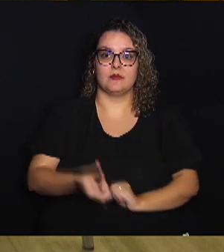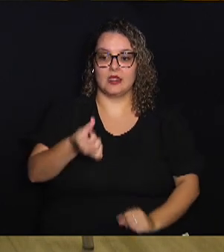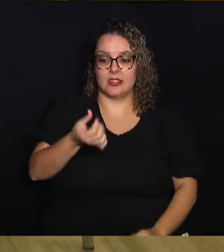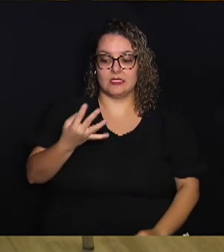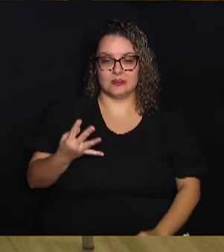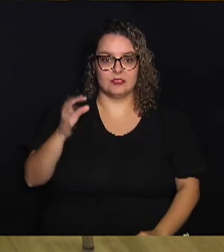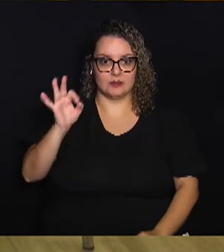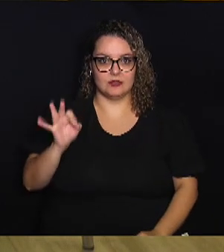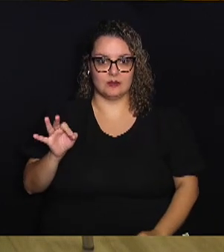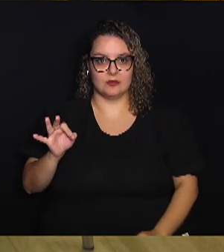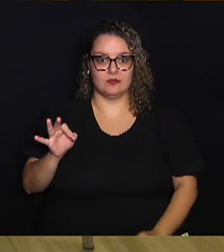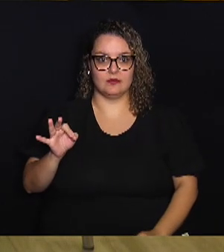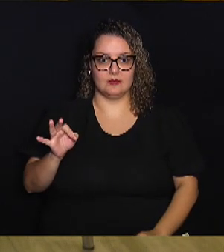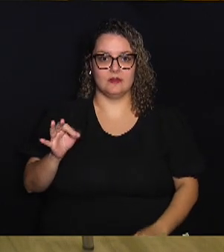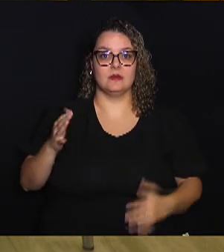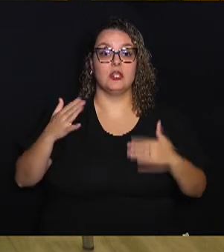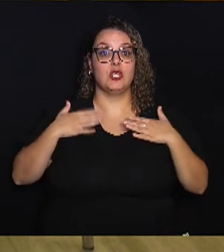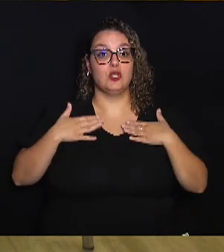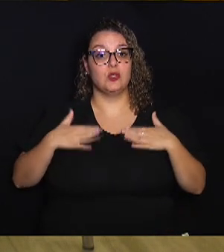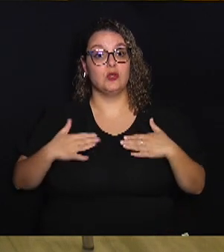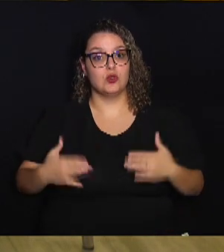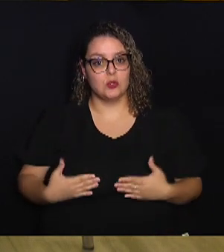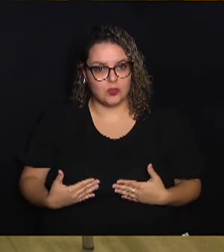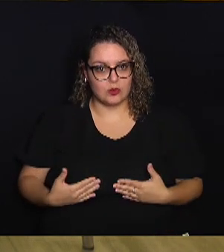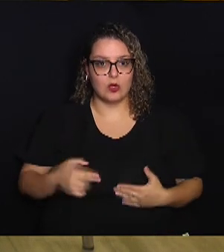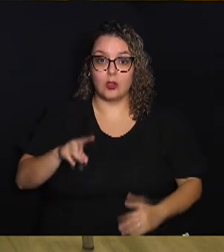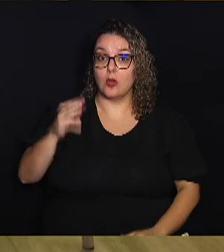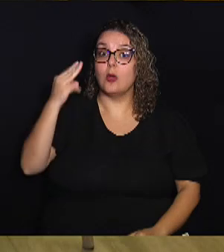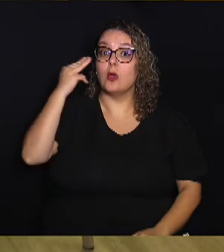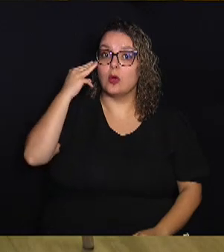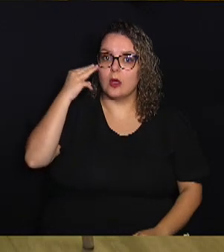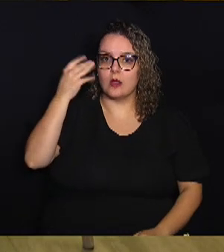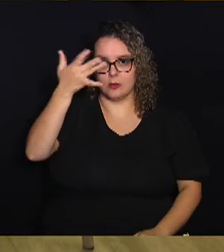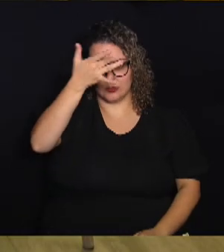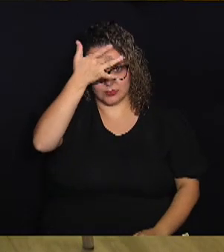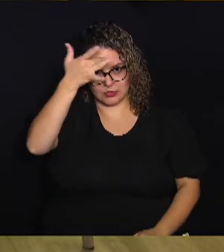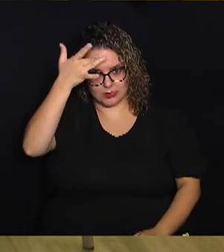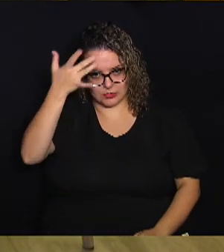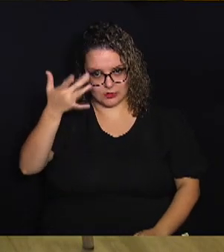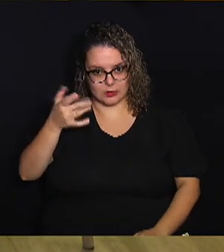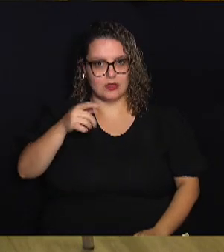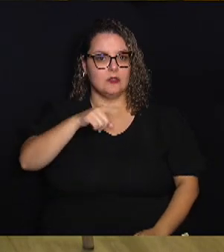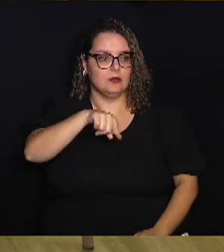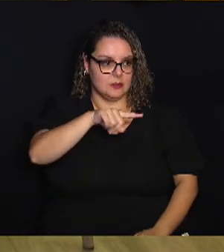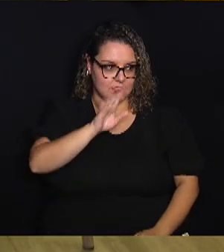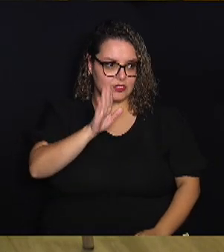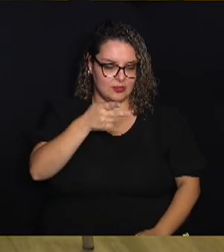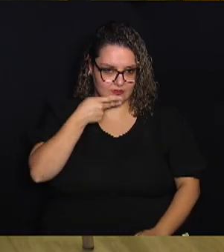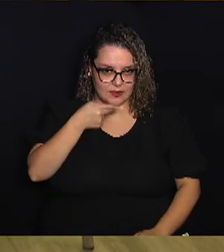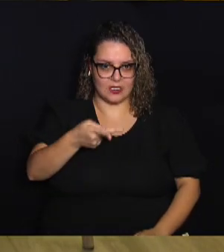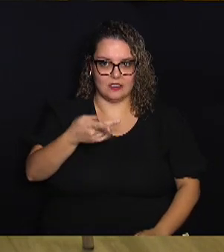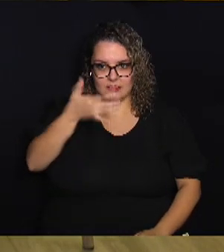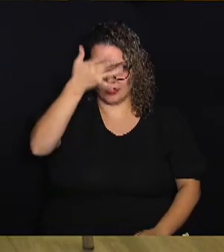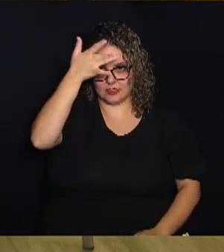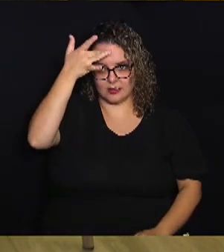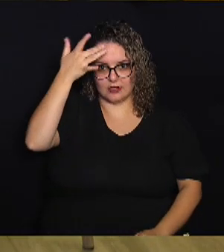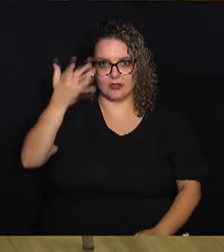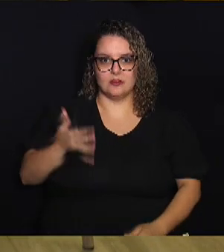64% ser fisicamente ou mentalmente saudável, que vocês já inclusive falaram da saúde mental